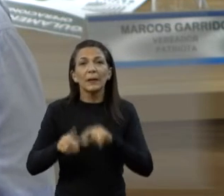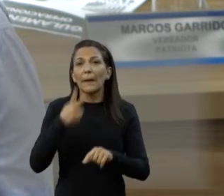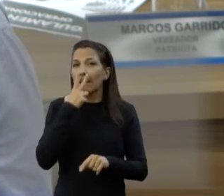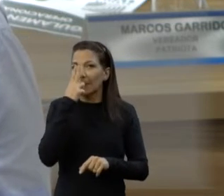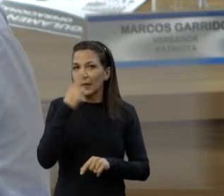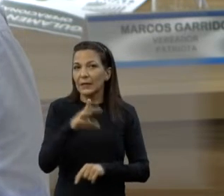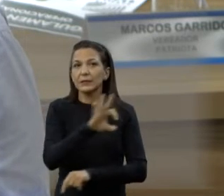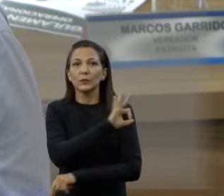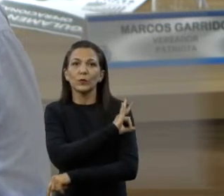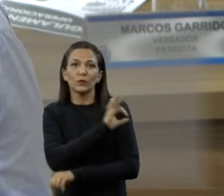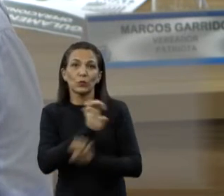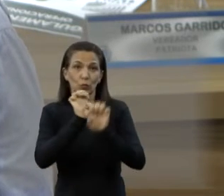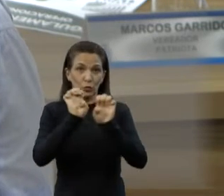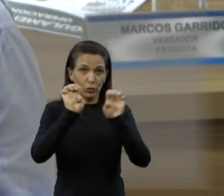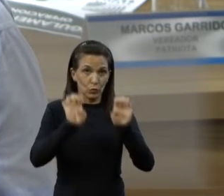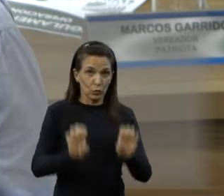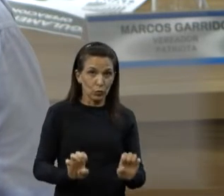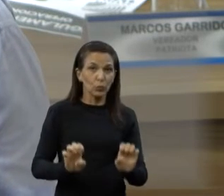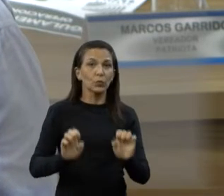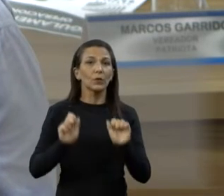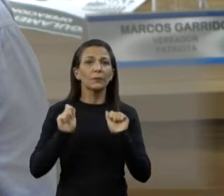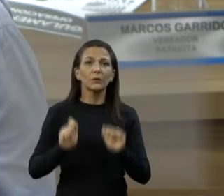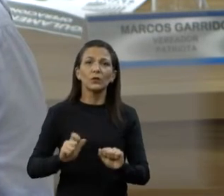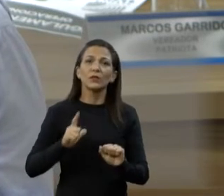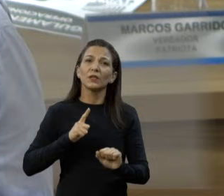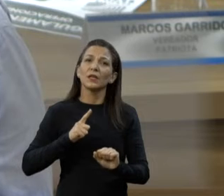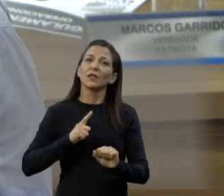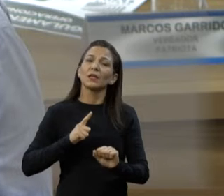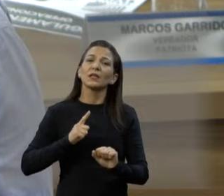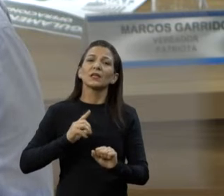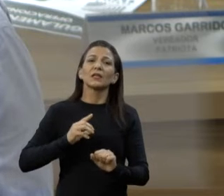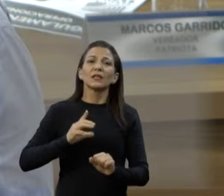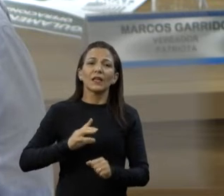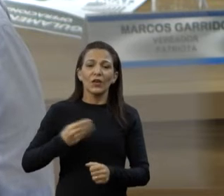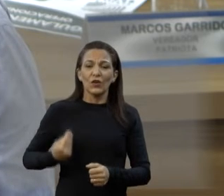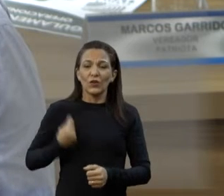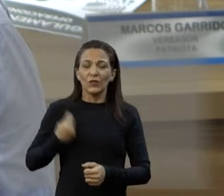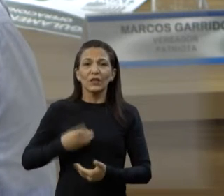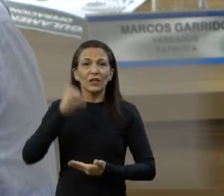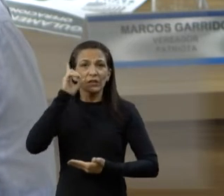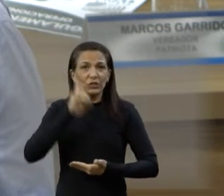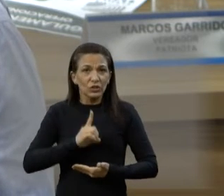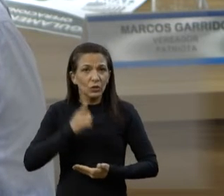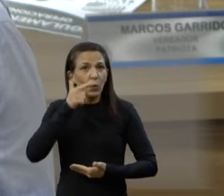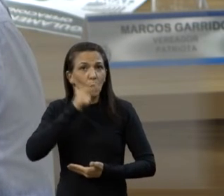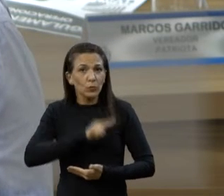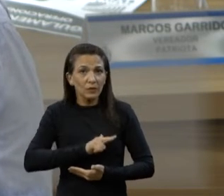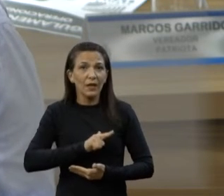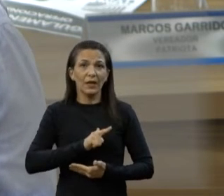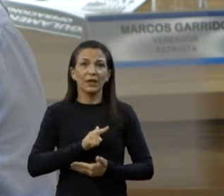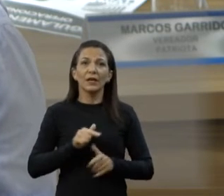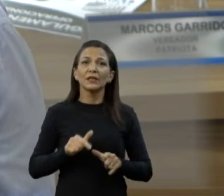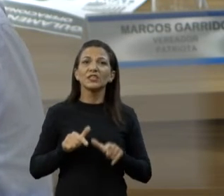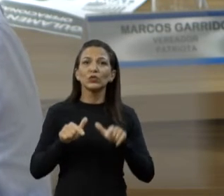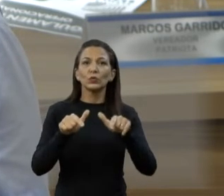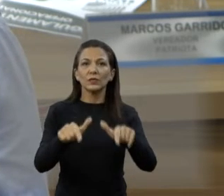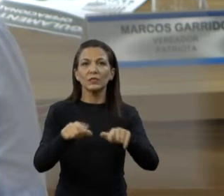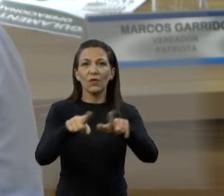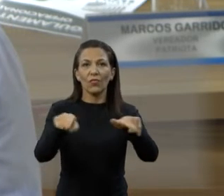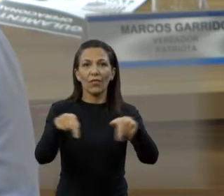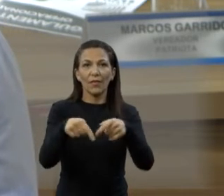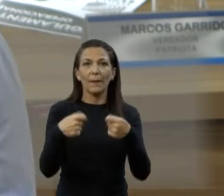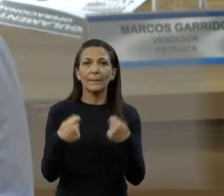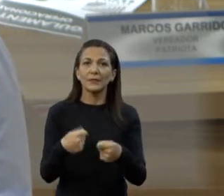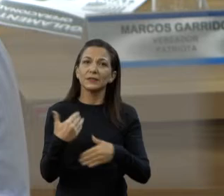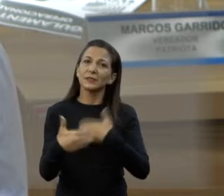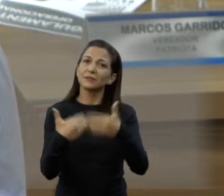que a prefeitura já tem toda a estrutura possível para dar condições dignas de vida para aqueles moradores para a questão da titularização da terra